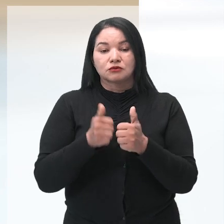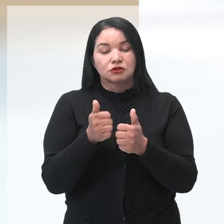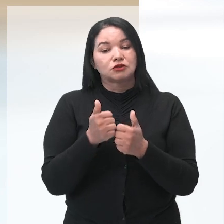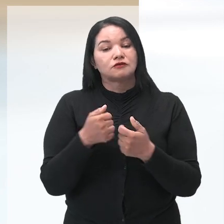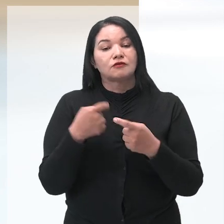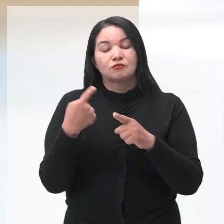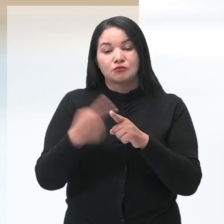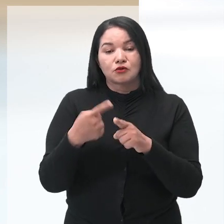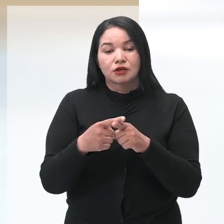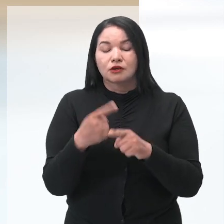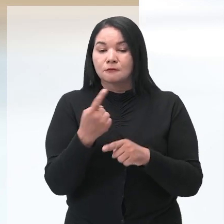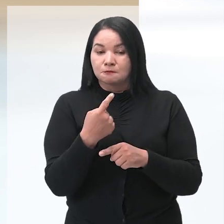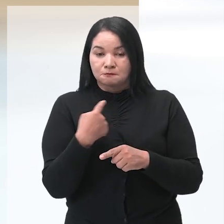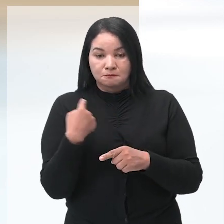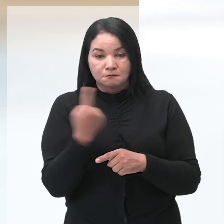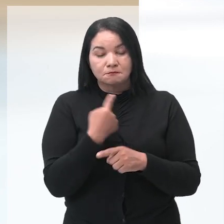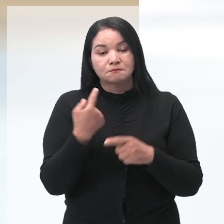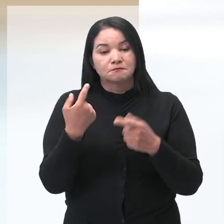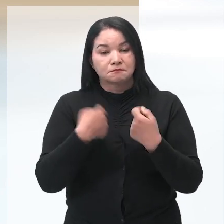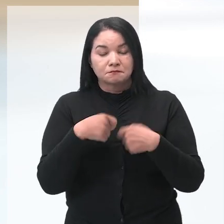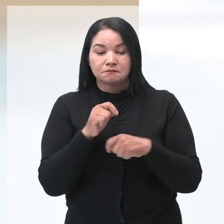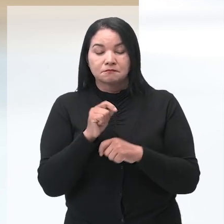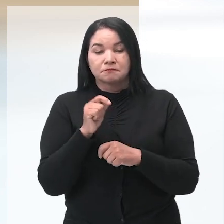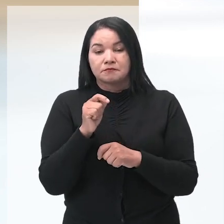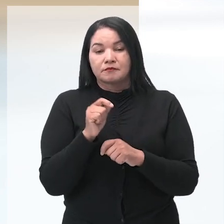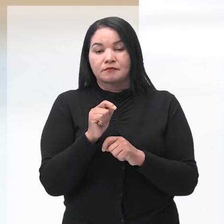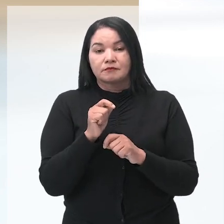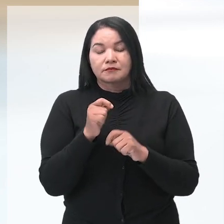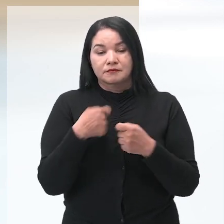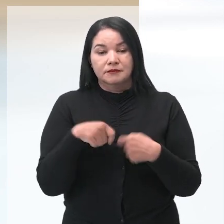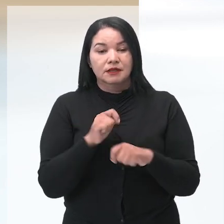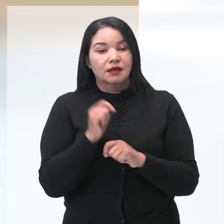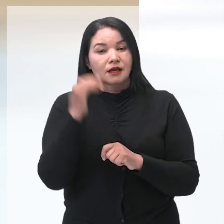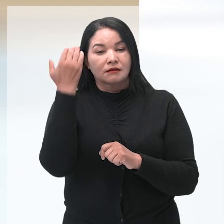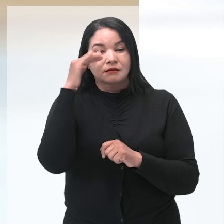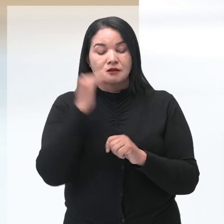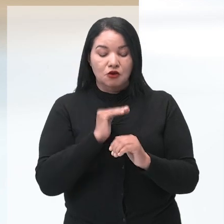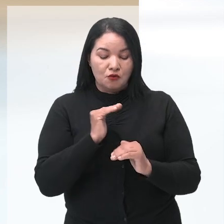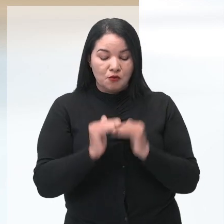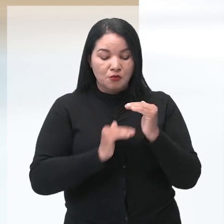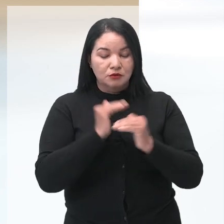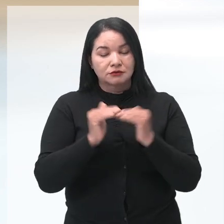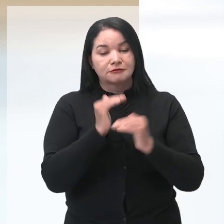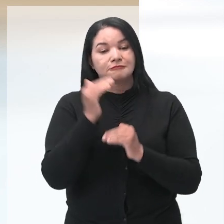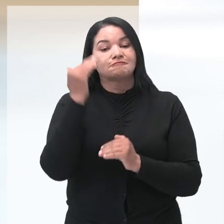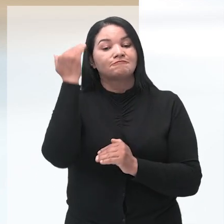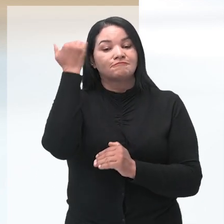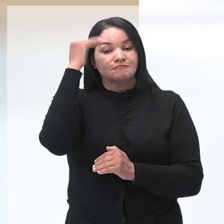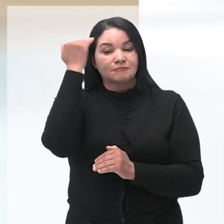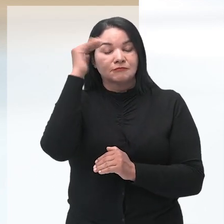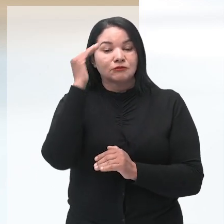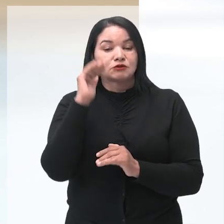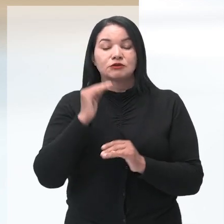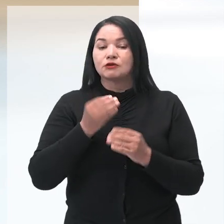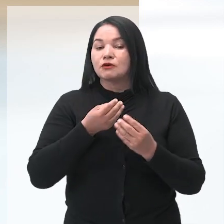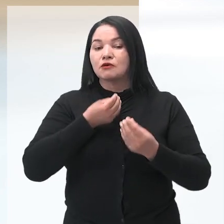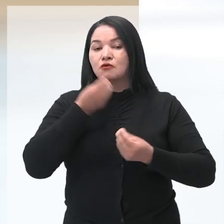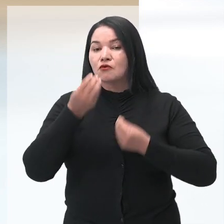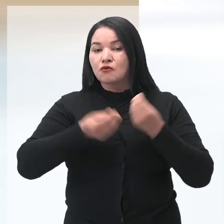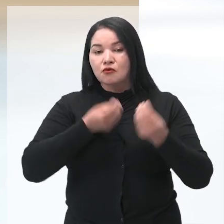contas, estamos, né, em um processo justamente de compreender como